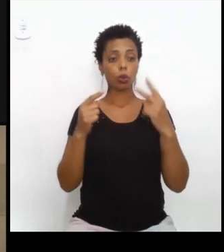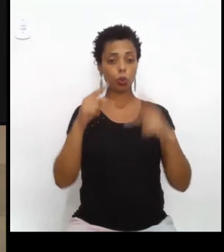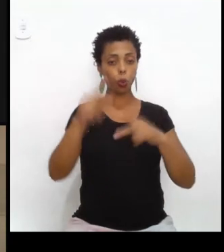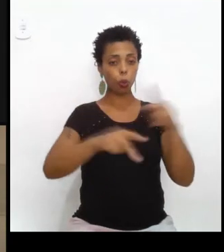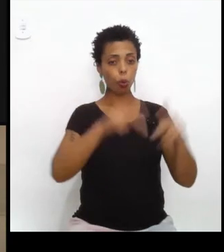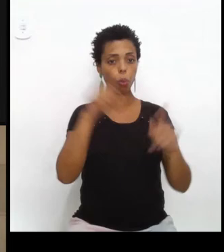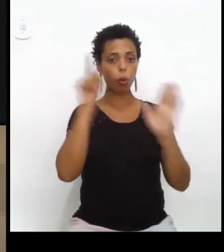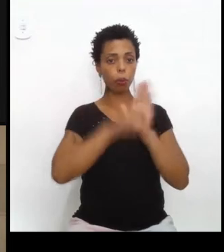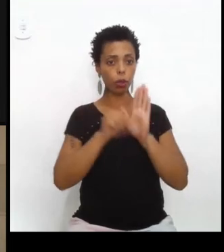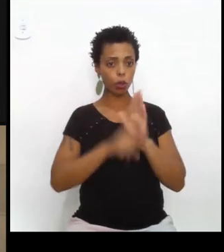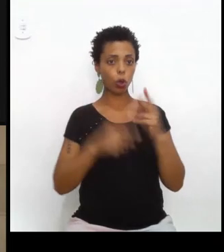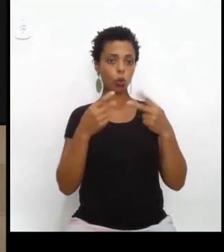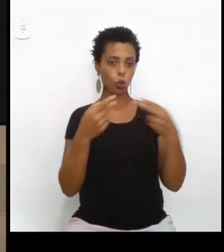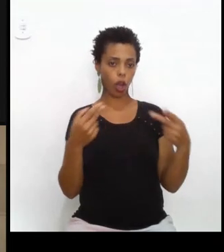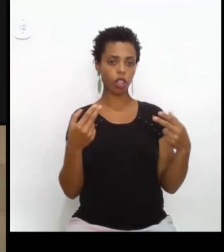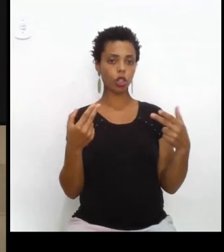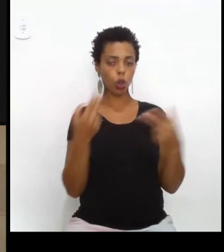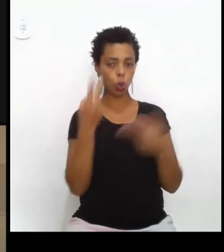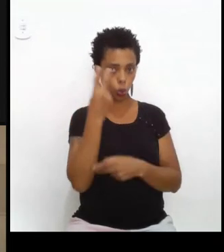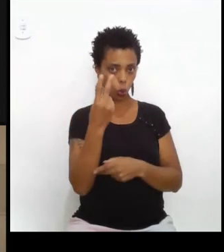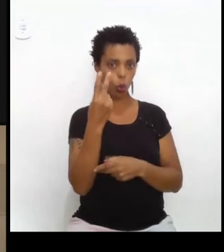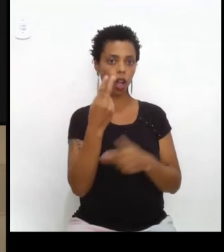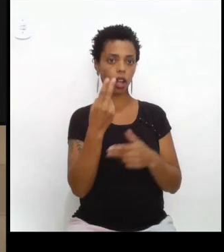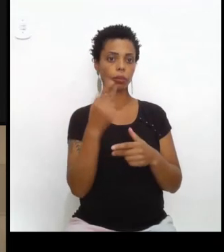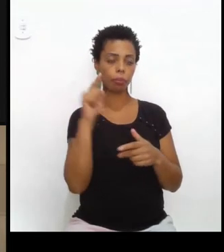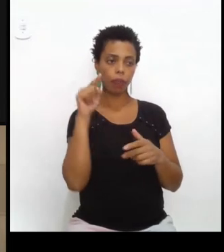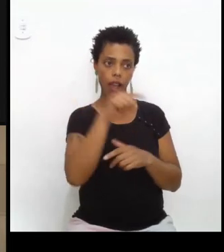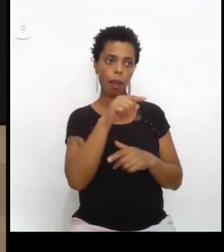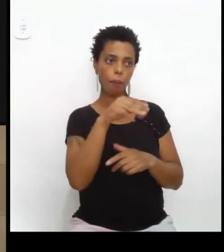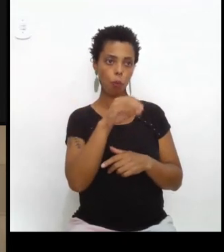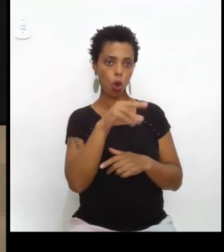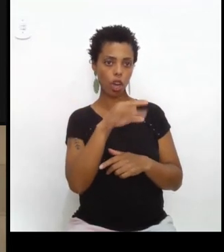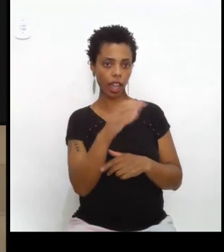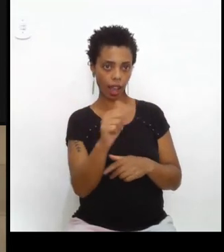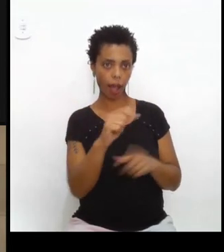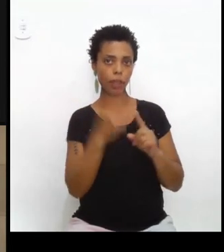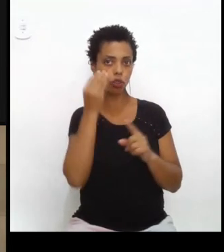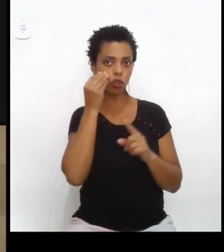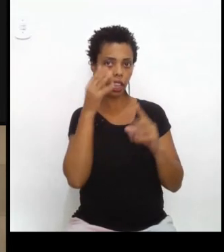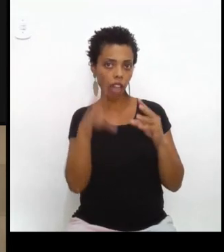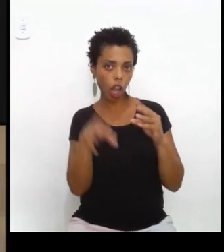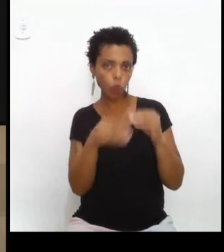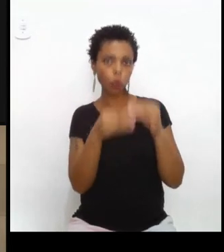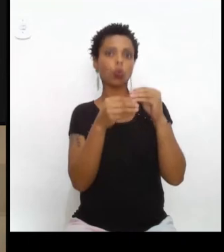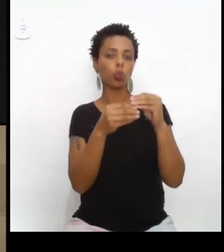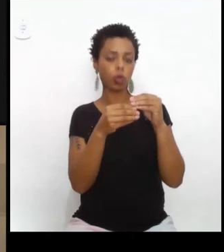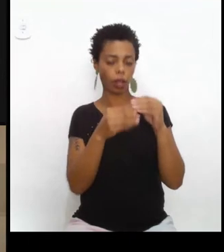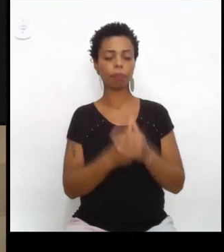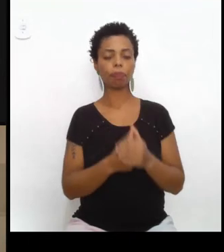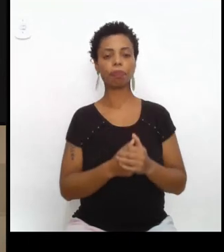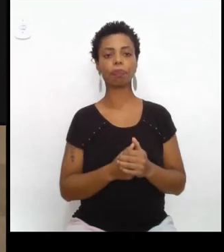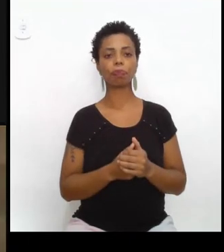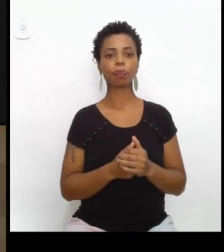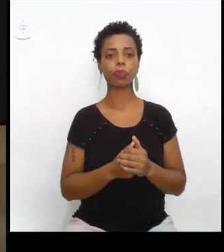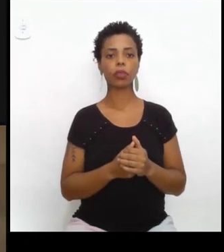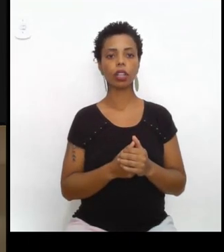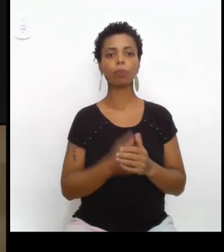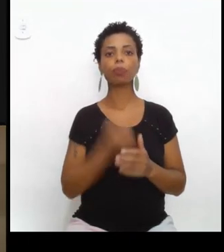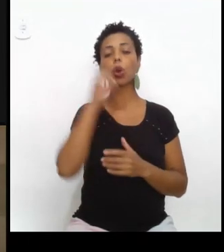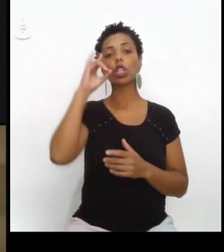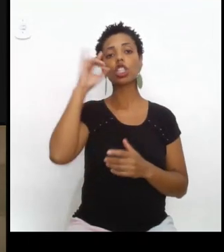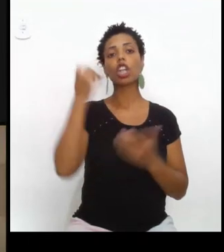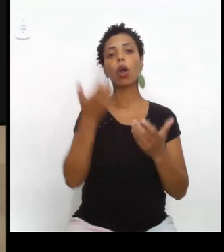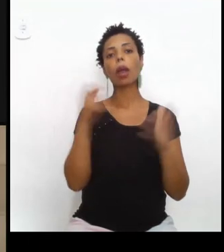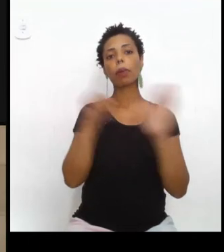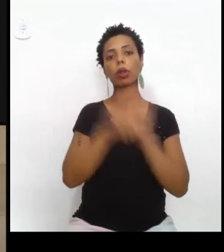Mônica Vou tentar juntá-las para a TIM aproveitar que a dado é bom dia gostaria de perguntar para Mônica a